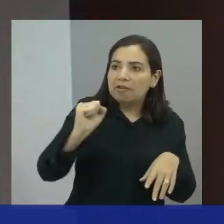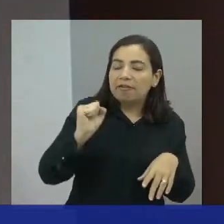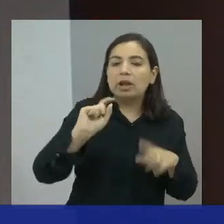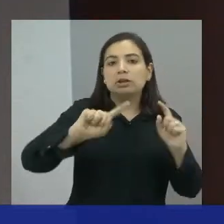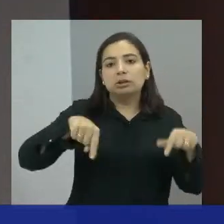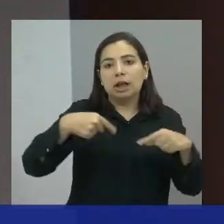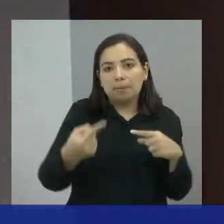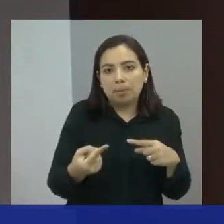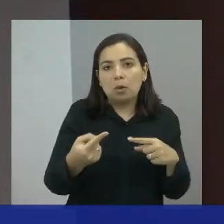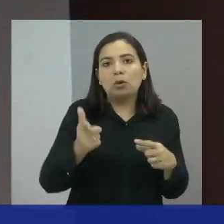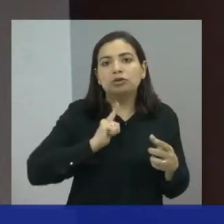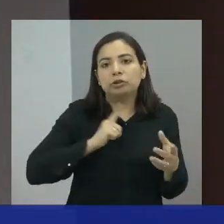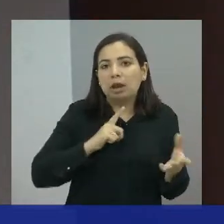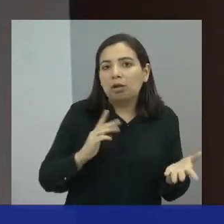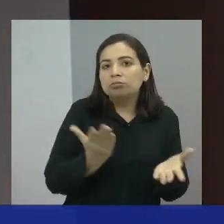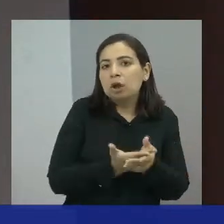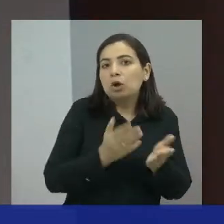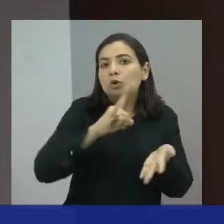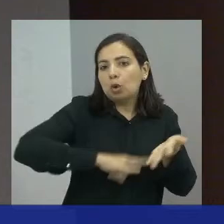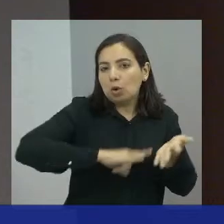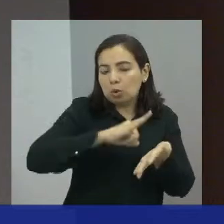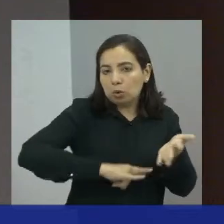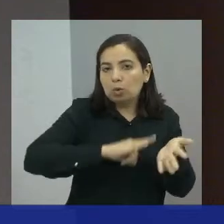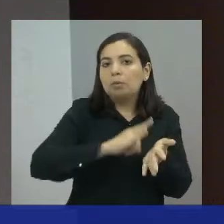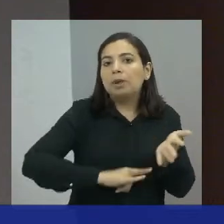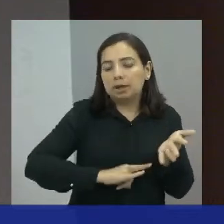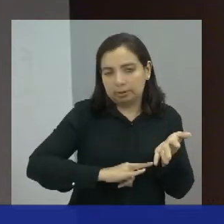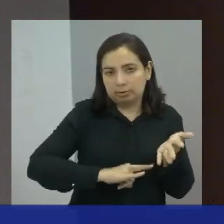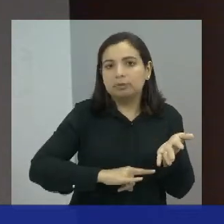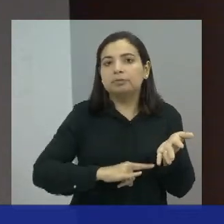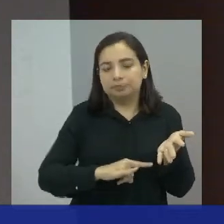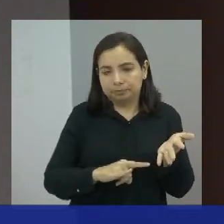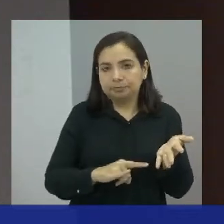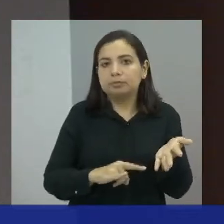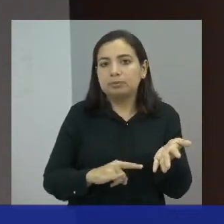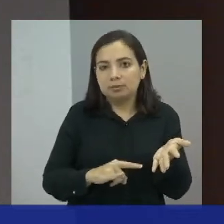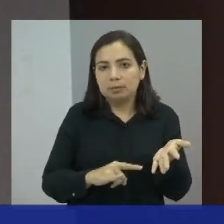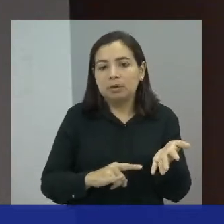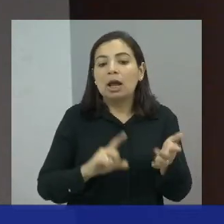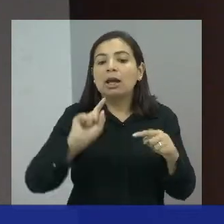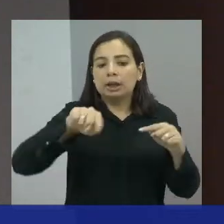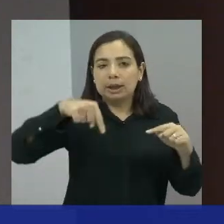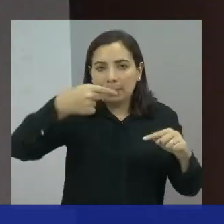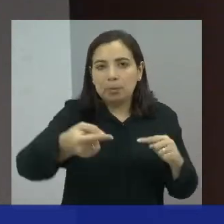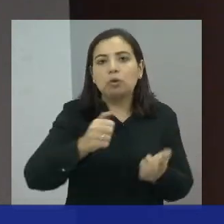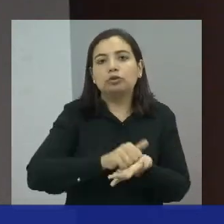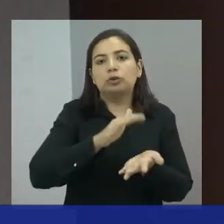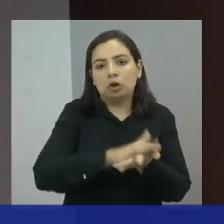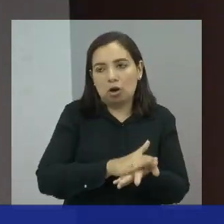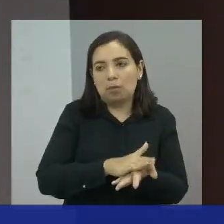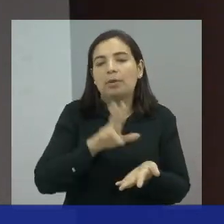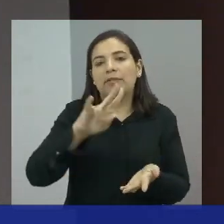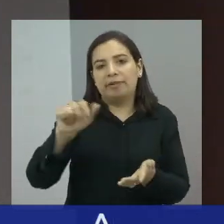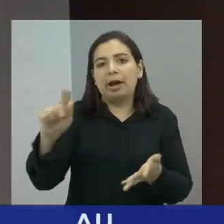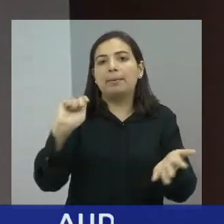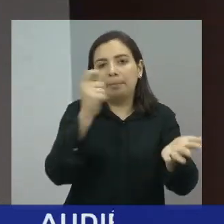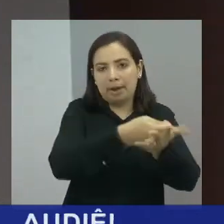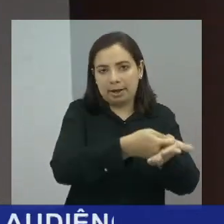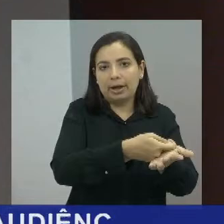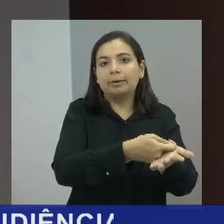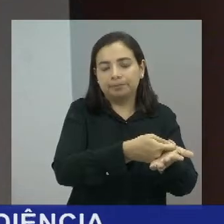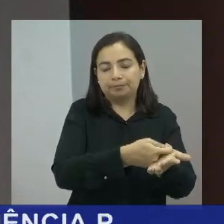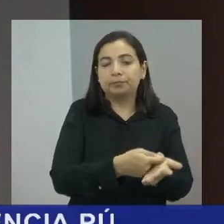caso, vai ser inscrita na dívida ativa do município, eventualmente, e cobrada, para que a pessoa pague. Entretanto,